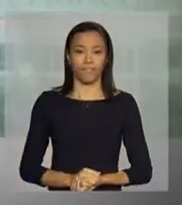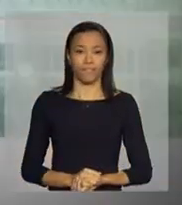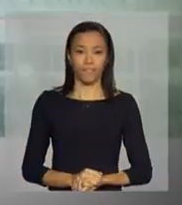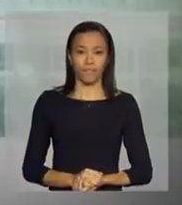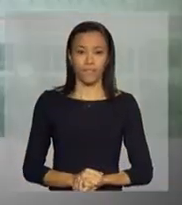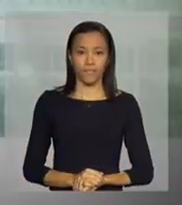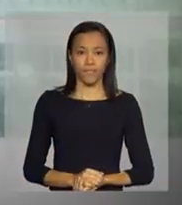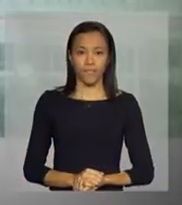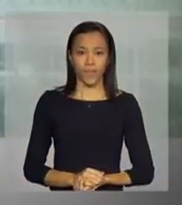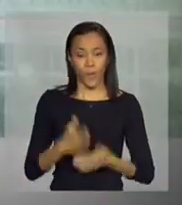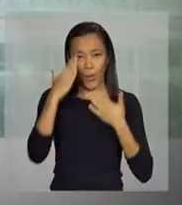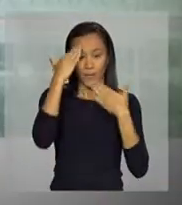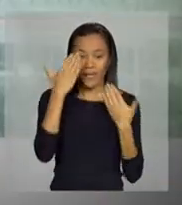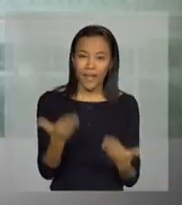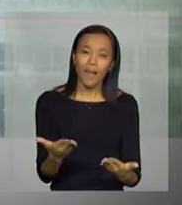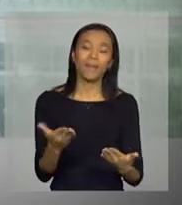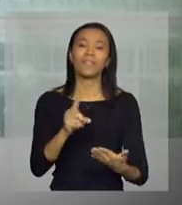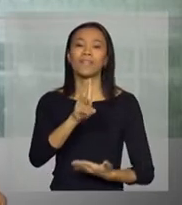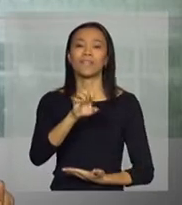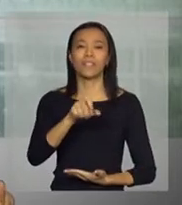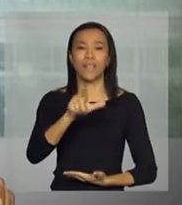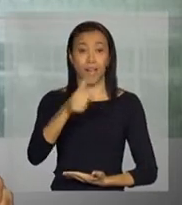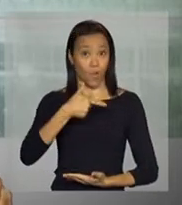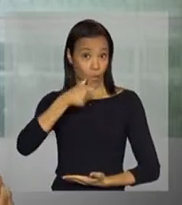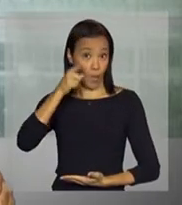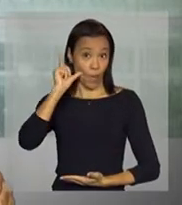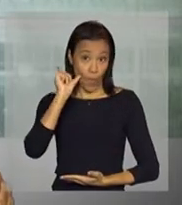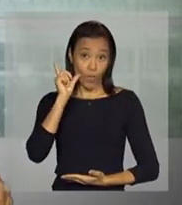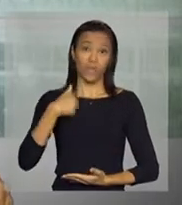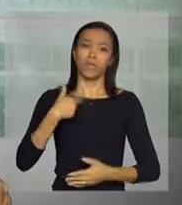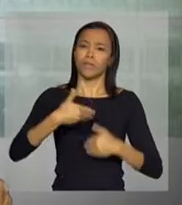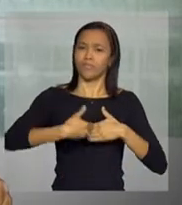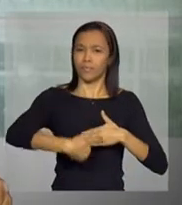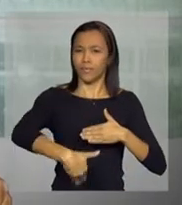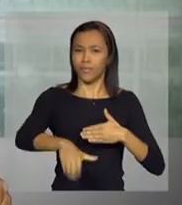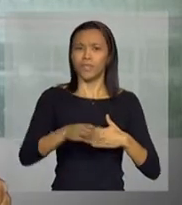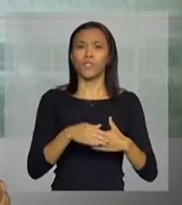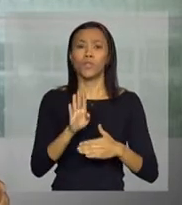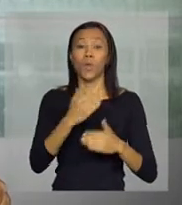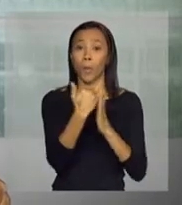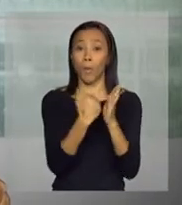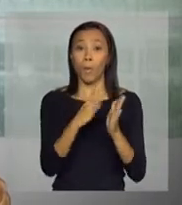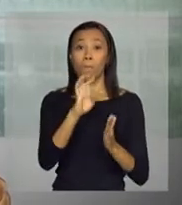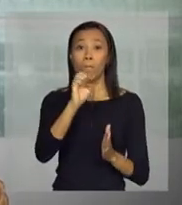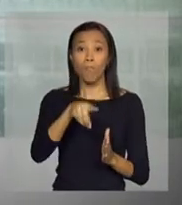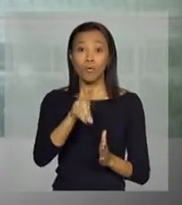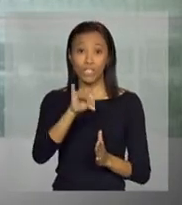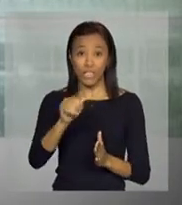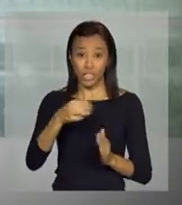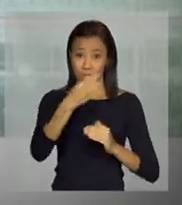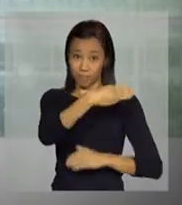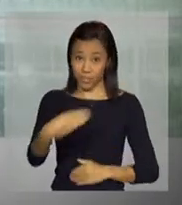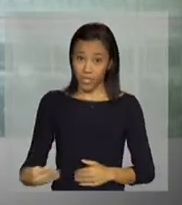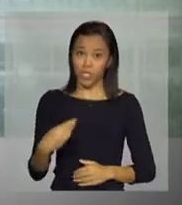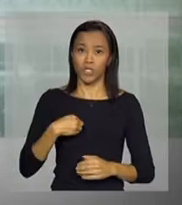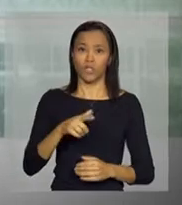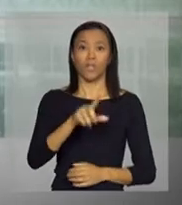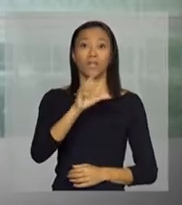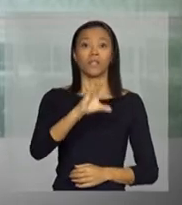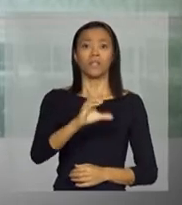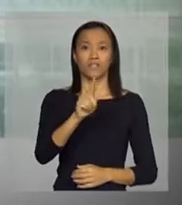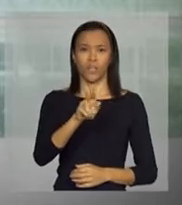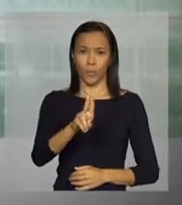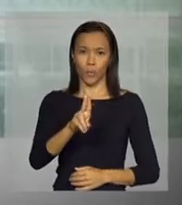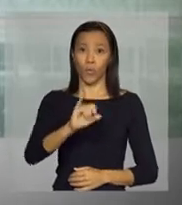Malu Obrigada Daniela e ontem durante o programa Bom dia Ministro o ministro chefe da CGU Jorge